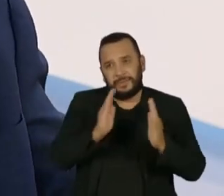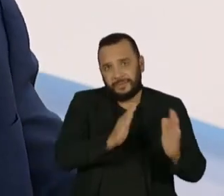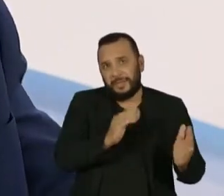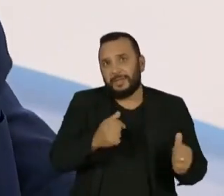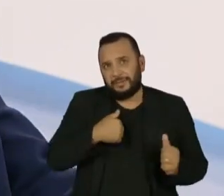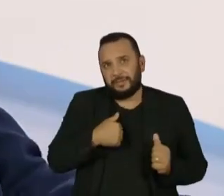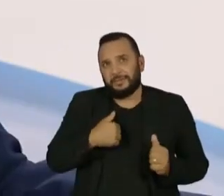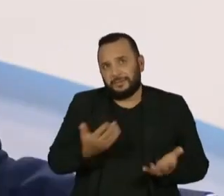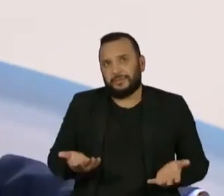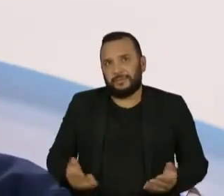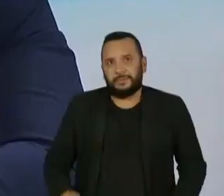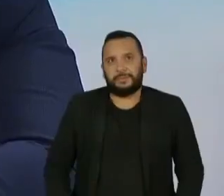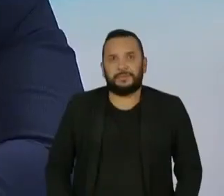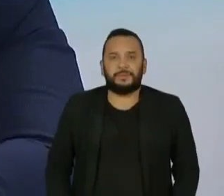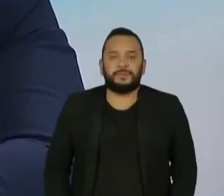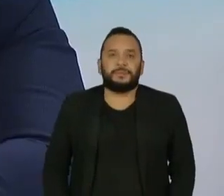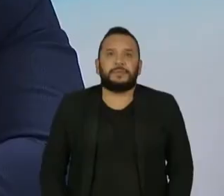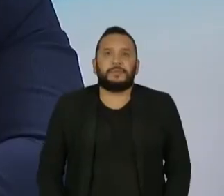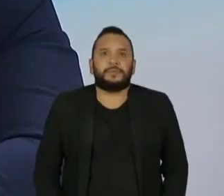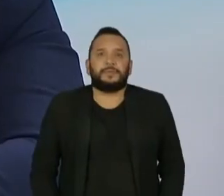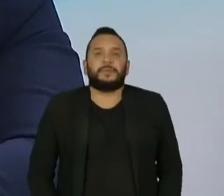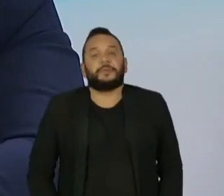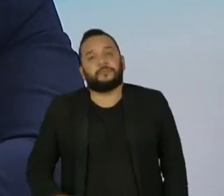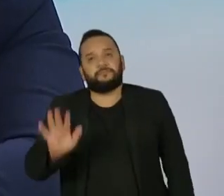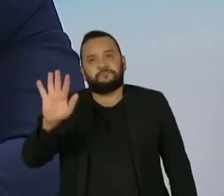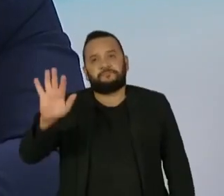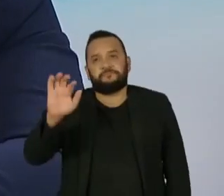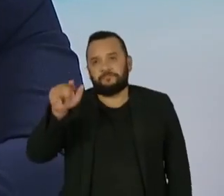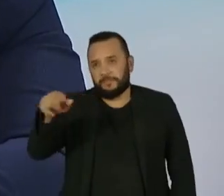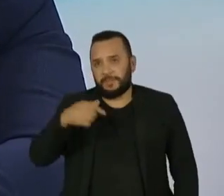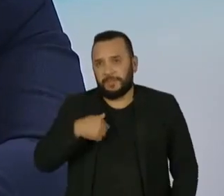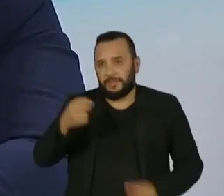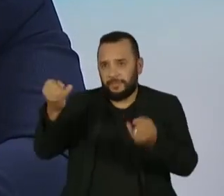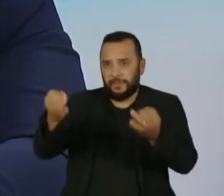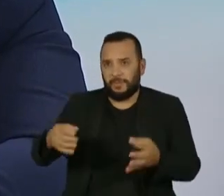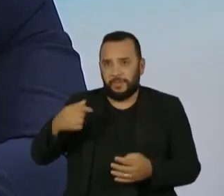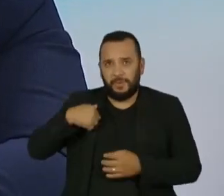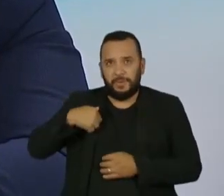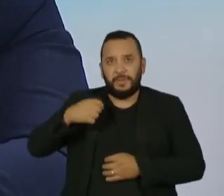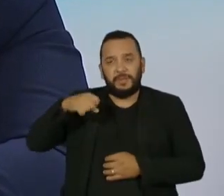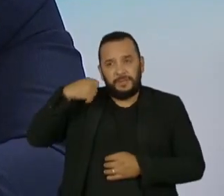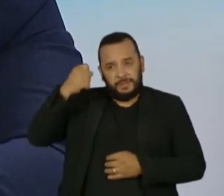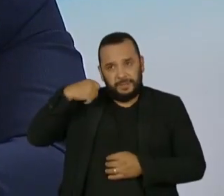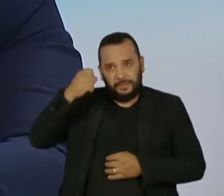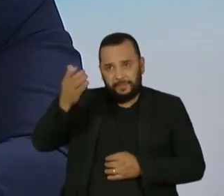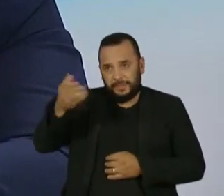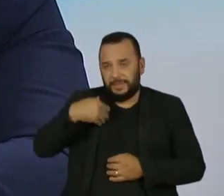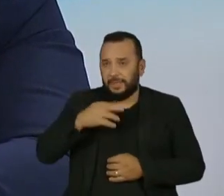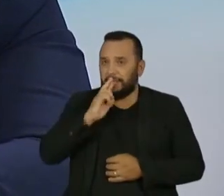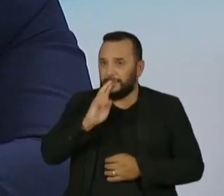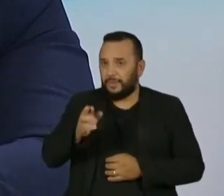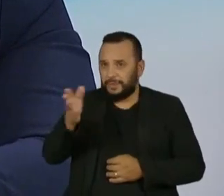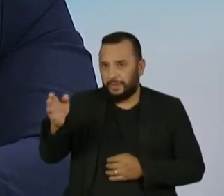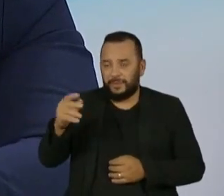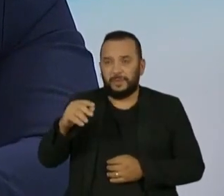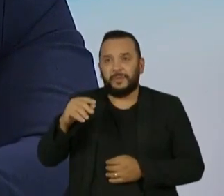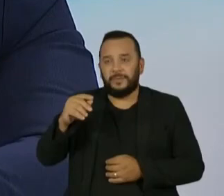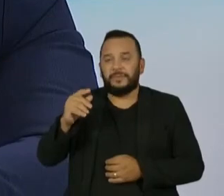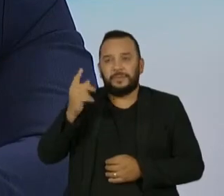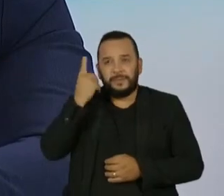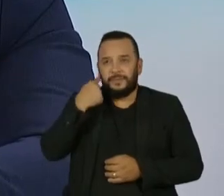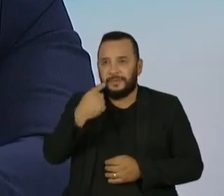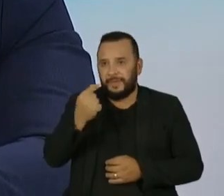julgar impedido. Senador, pegando um gancho no que o senhor acaba de responder agora para a Vera, o senhor abriu o